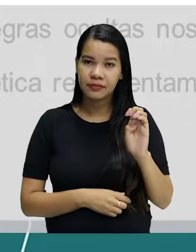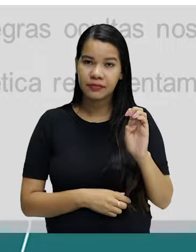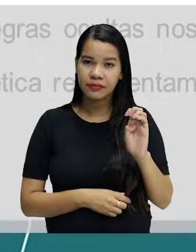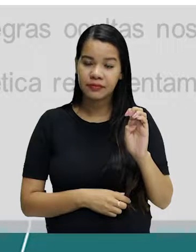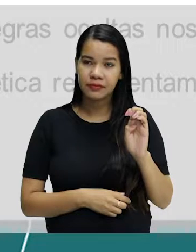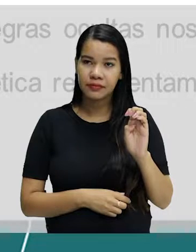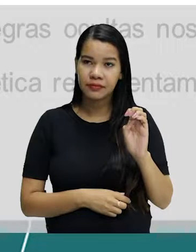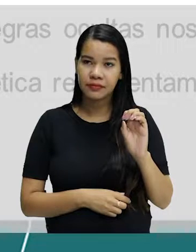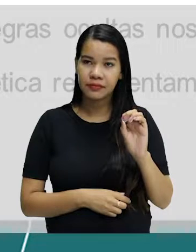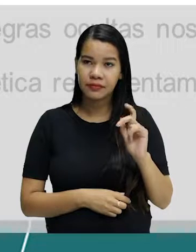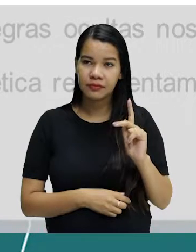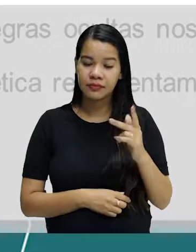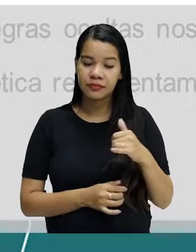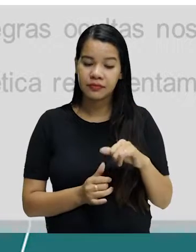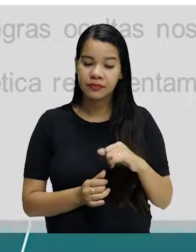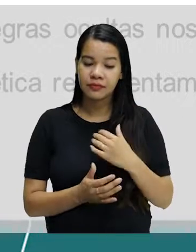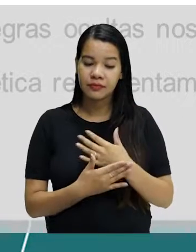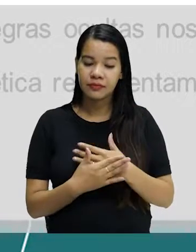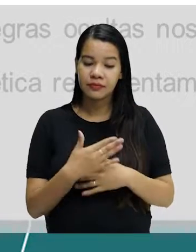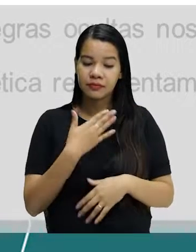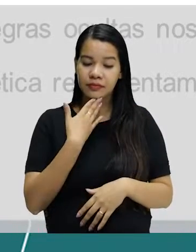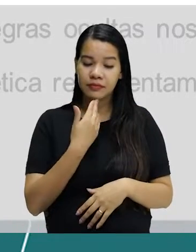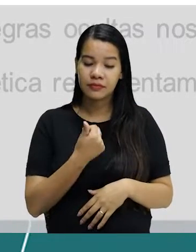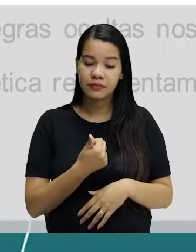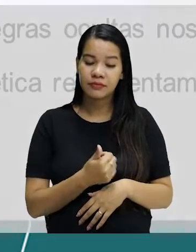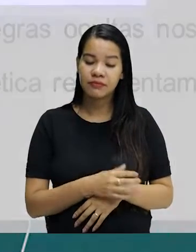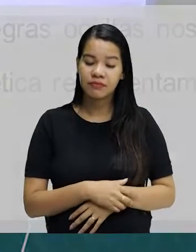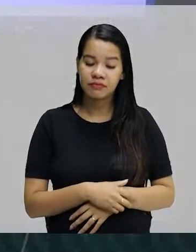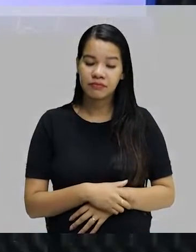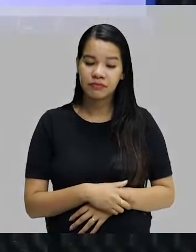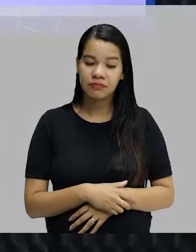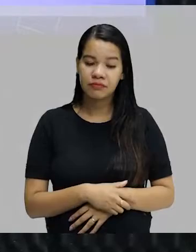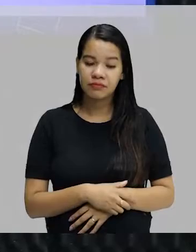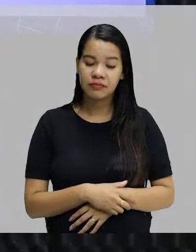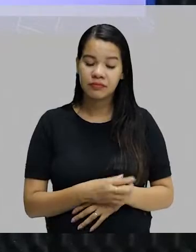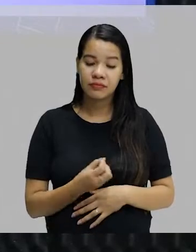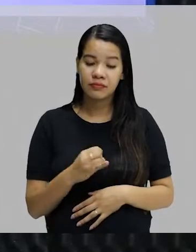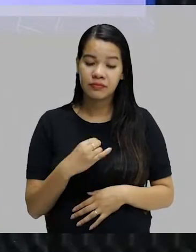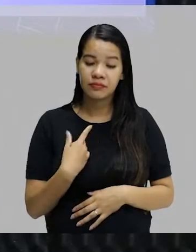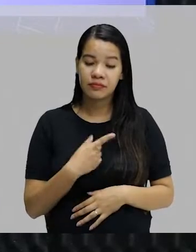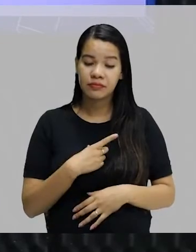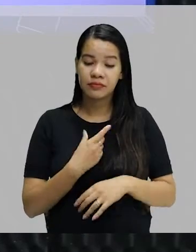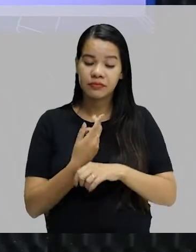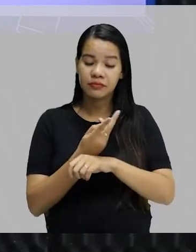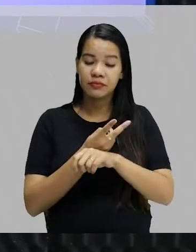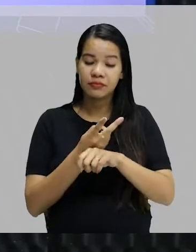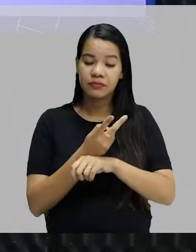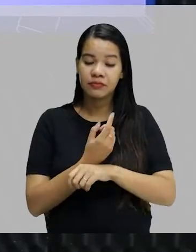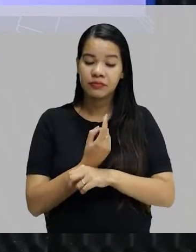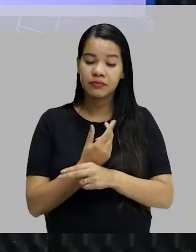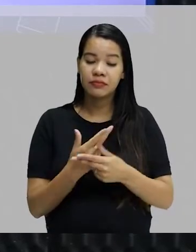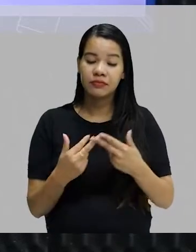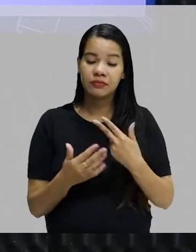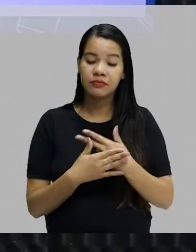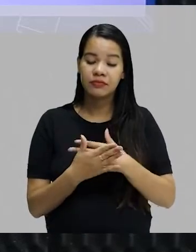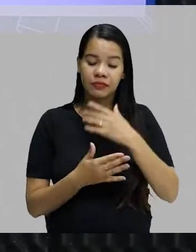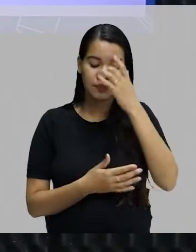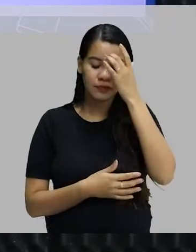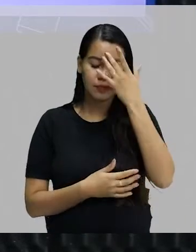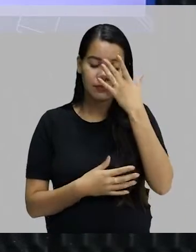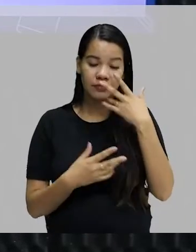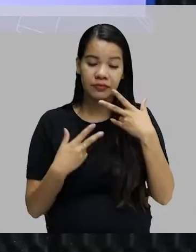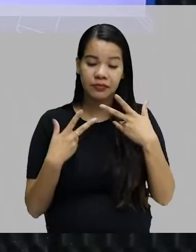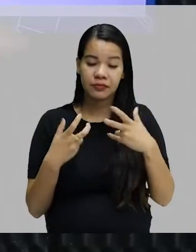lógico e linguístico. Fica mais adequado. Então, se nós estamos procurando uma coisa muito mais fácil de identificar,